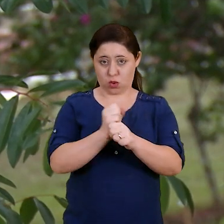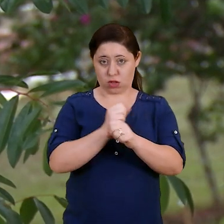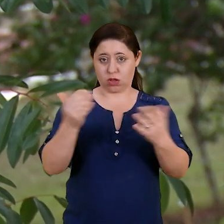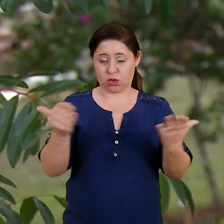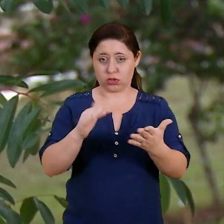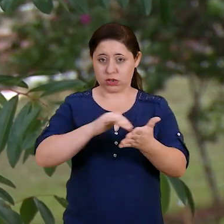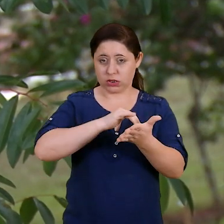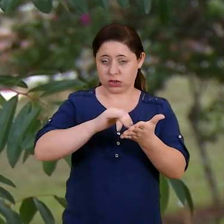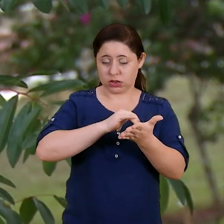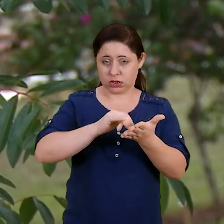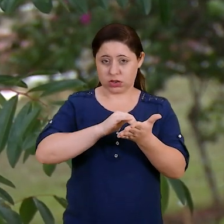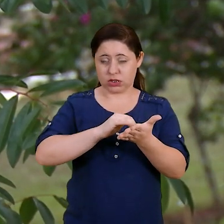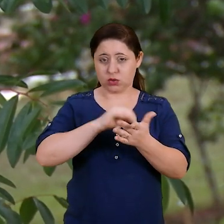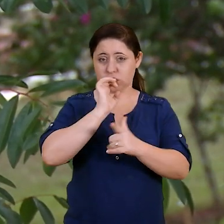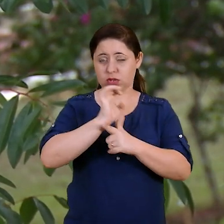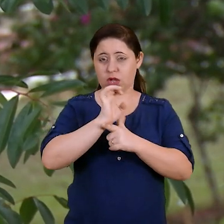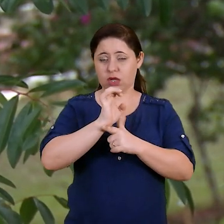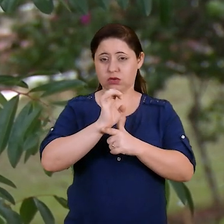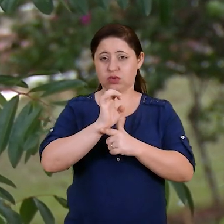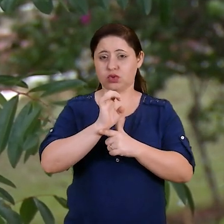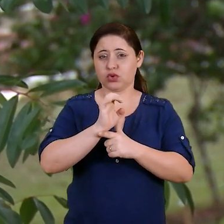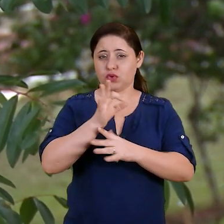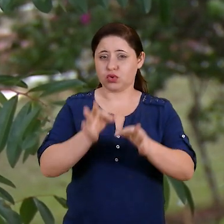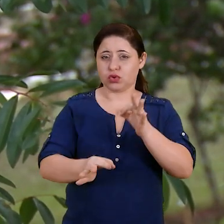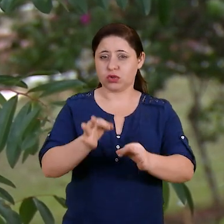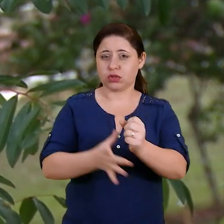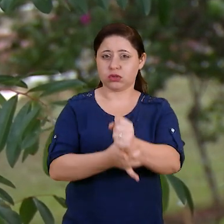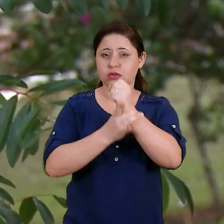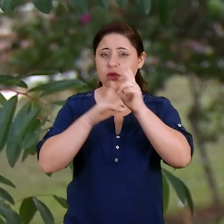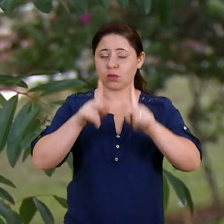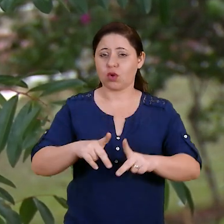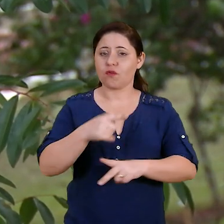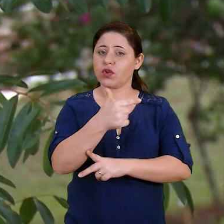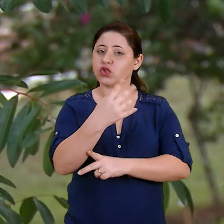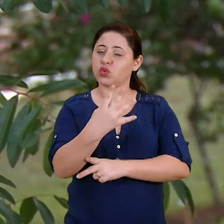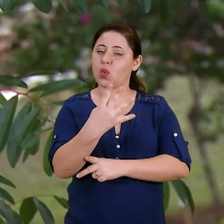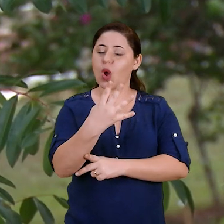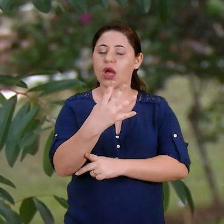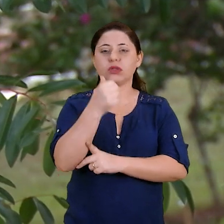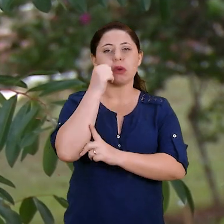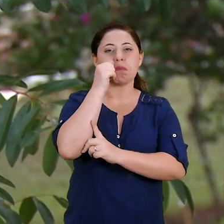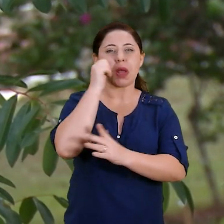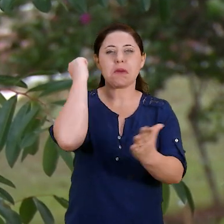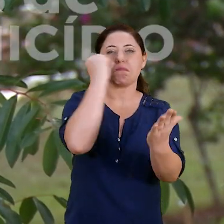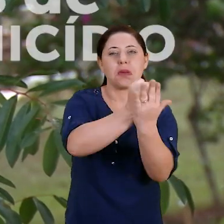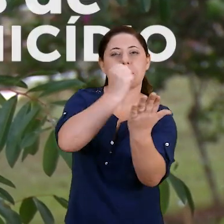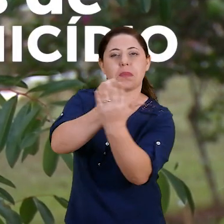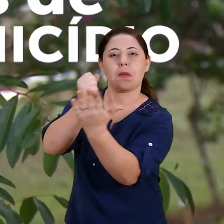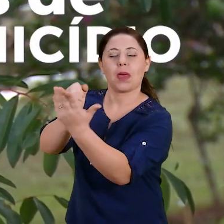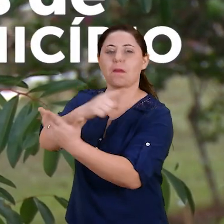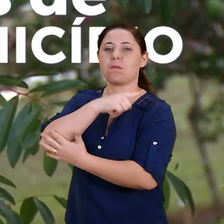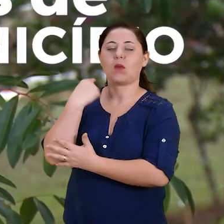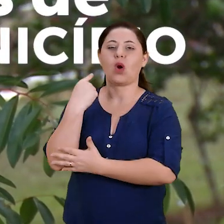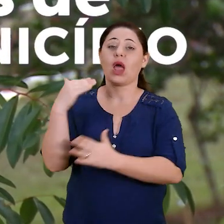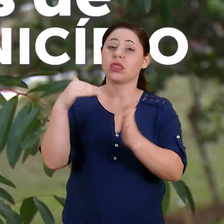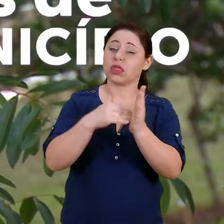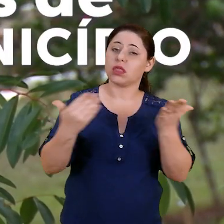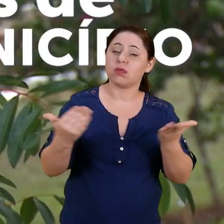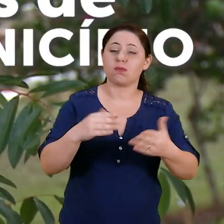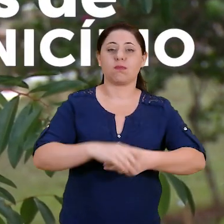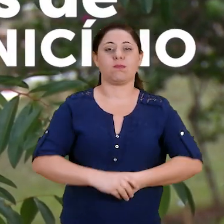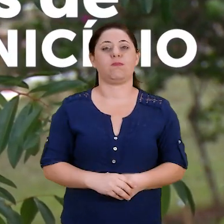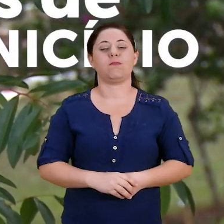serem mulheres. Neste ano, até o momento, a Secretaria de Estado de Justiça e Segurança Pública, a Sejusp,